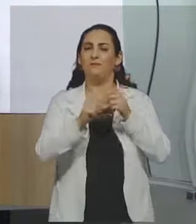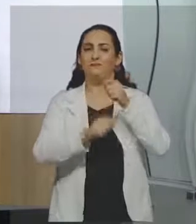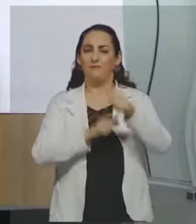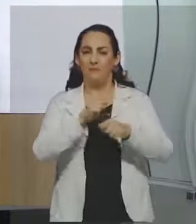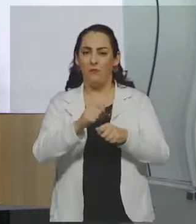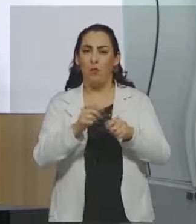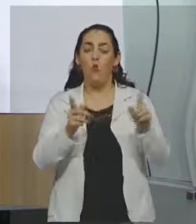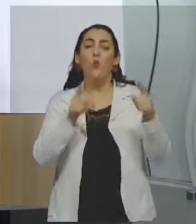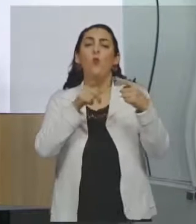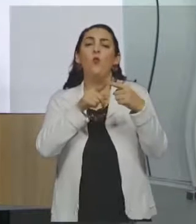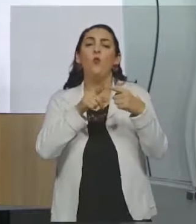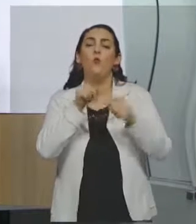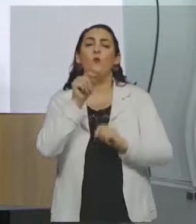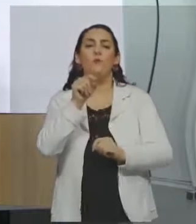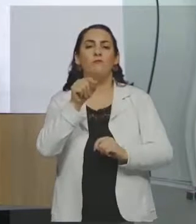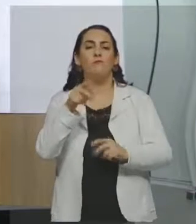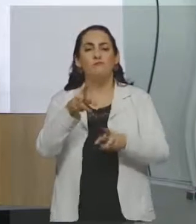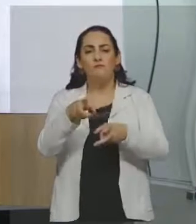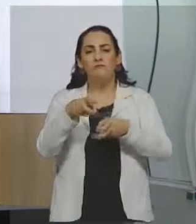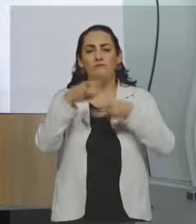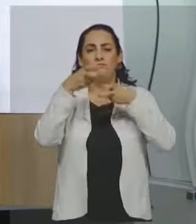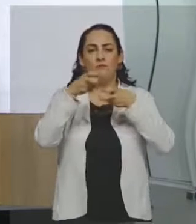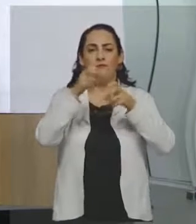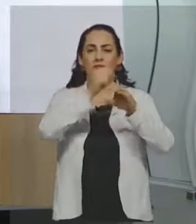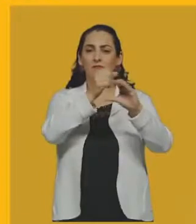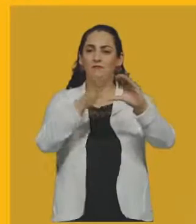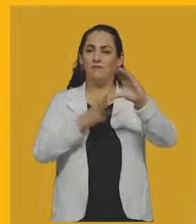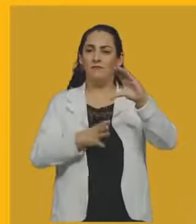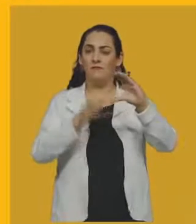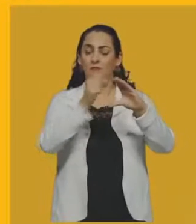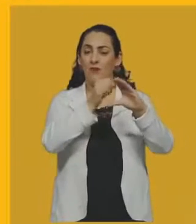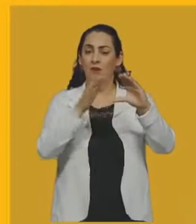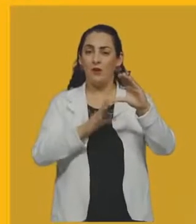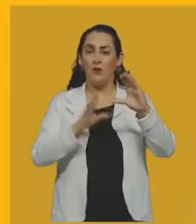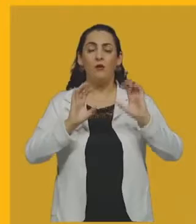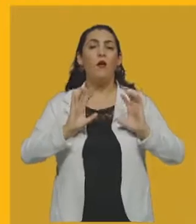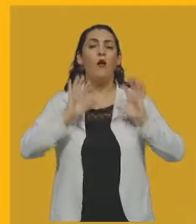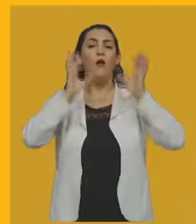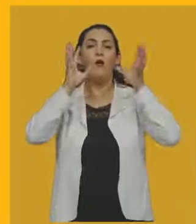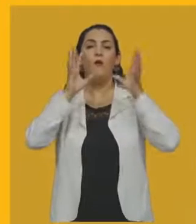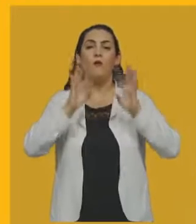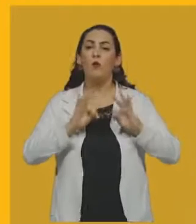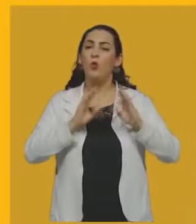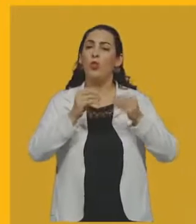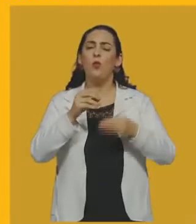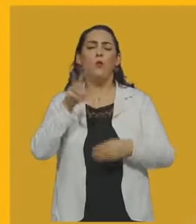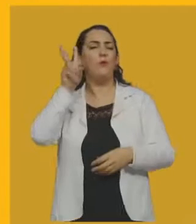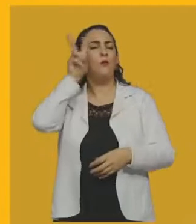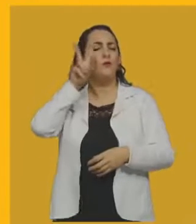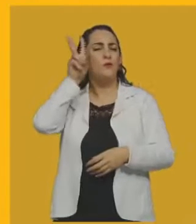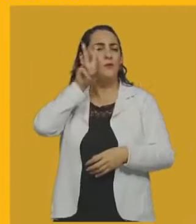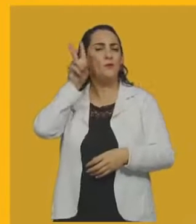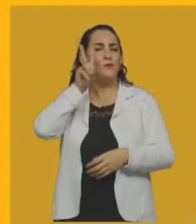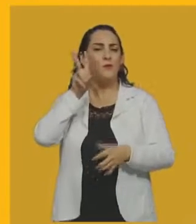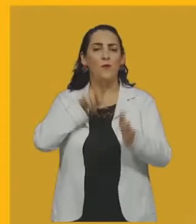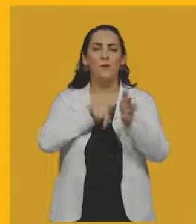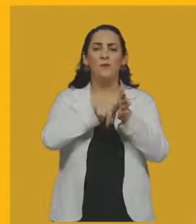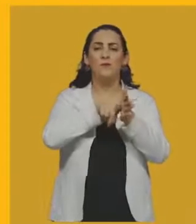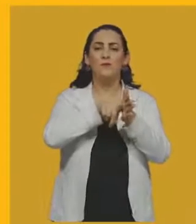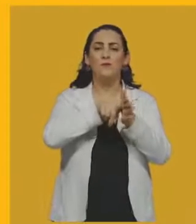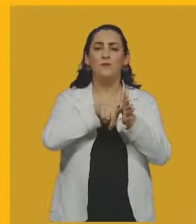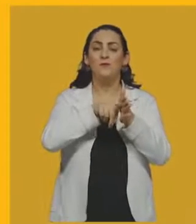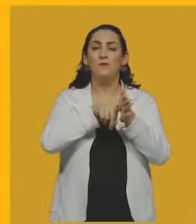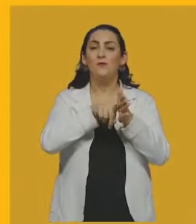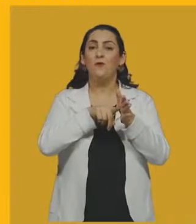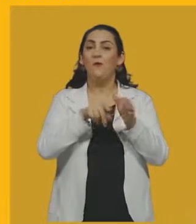então reconhecer as características e os eventos que levaram historicamente aos cientistas proporem